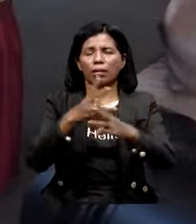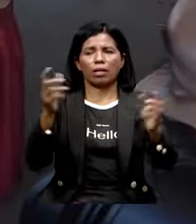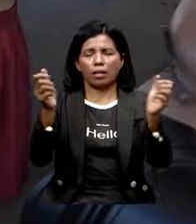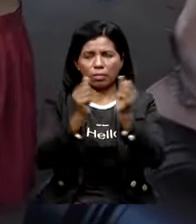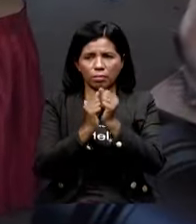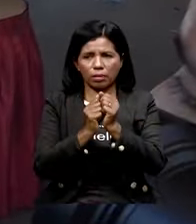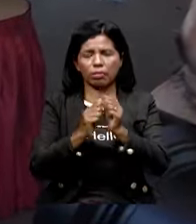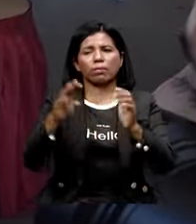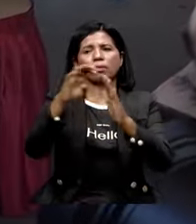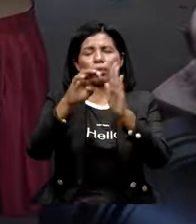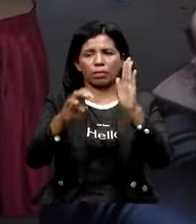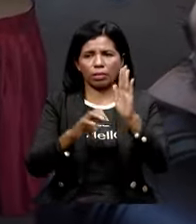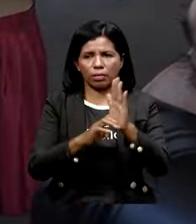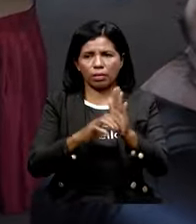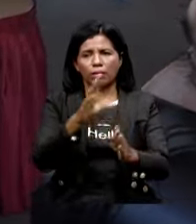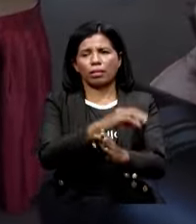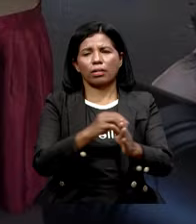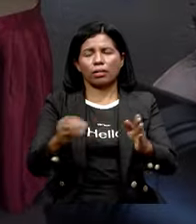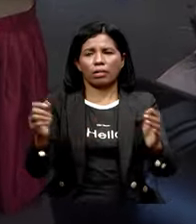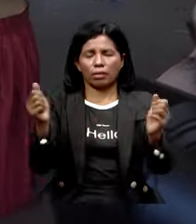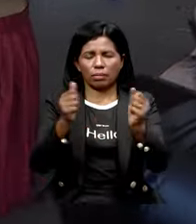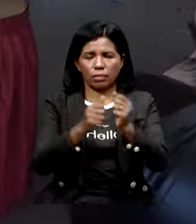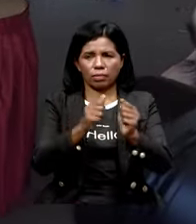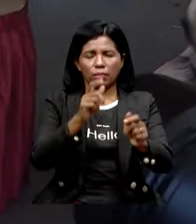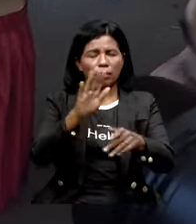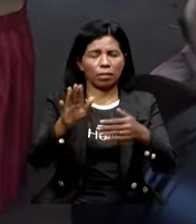com budismo, confucionismo,